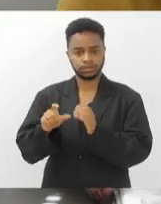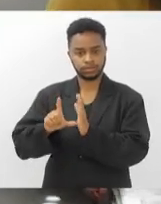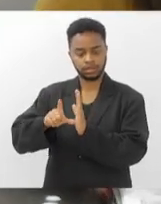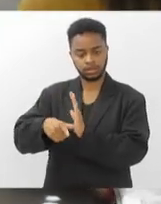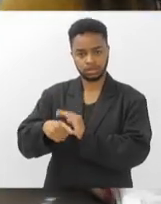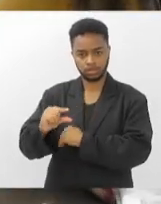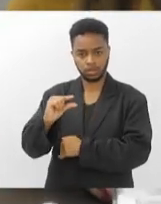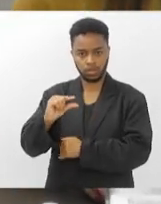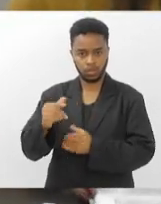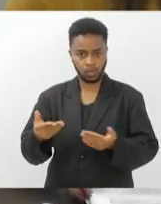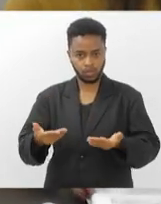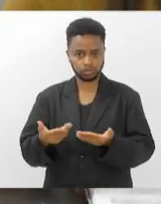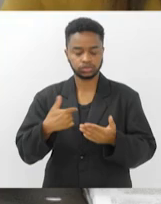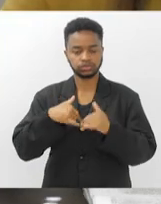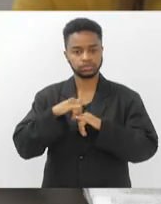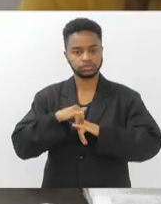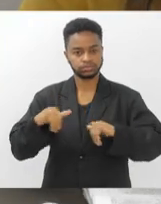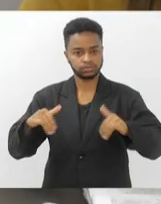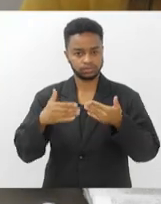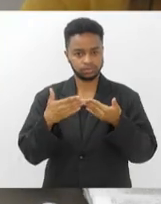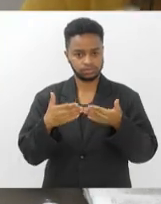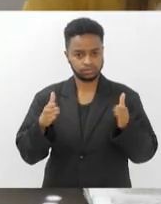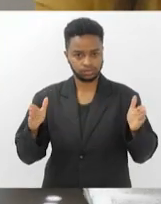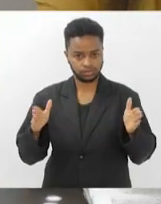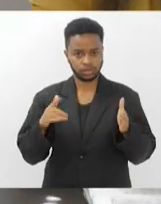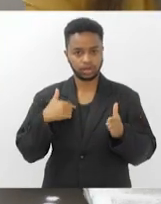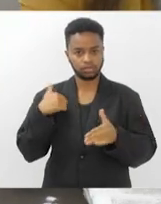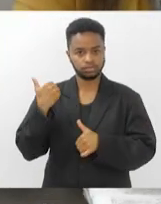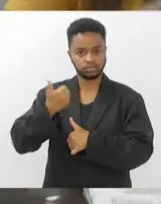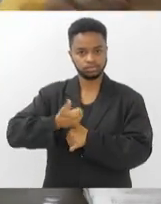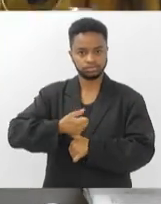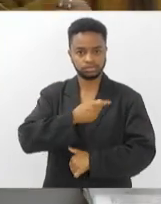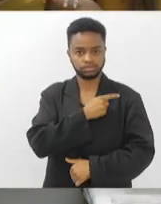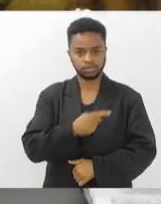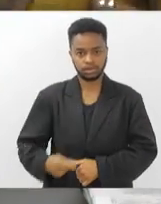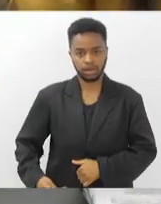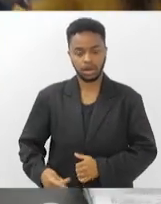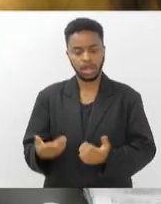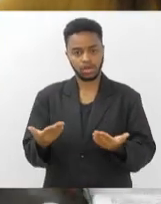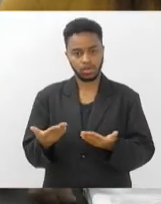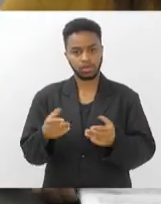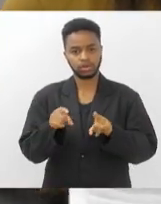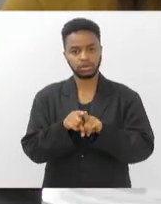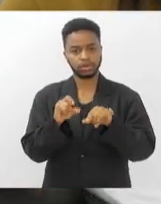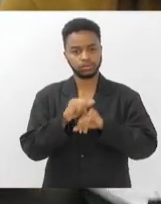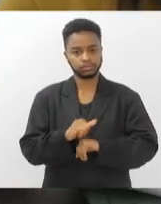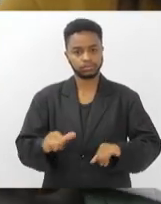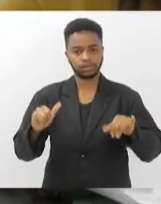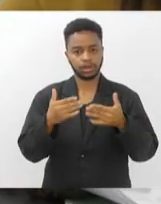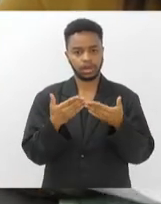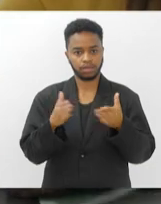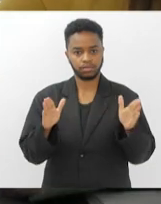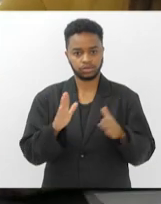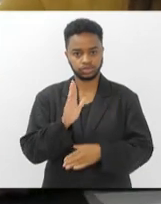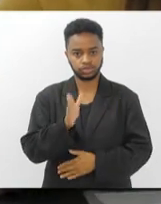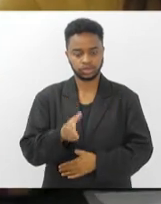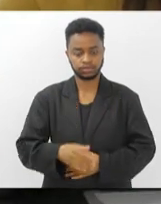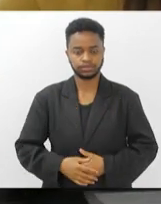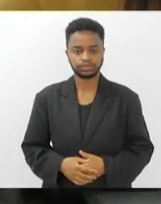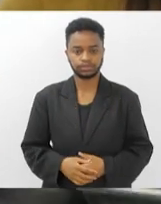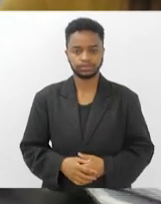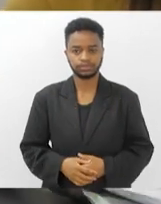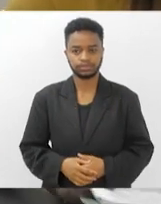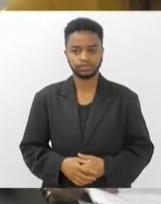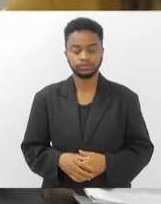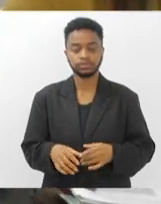pouco, declaro aberto, então, assumo aqui a presidência nesse momento e declaro aberto os trabalhos desta comissão. E por